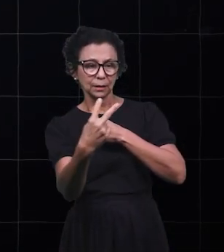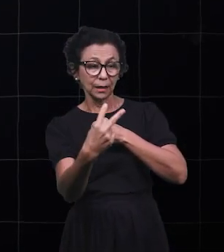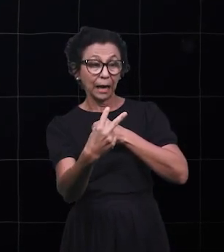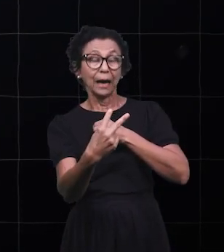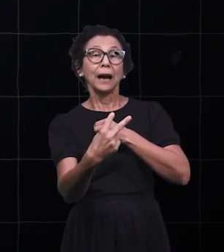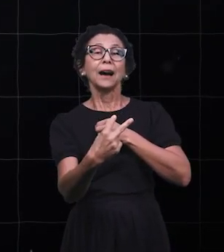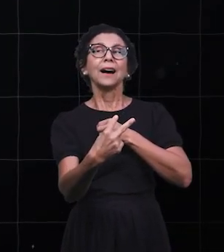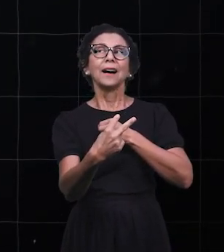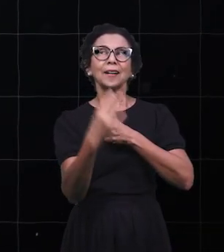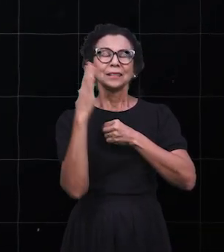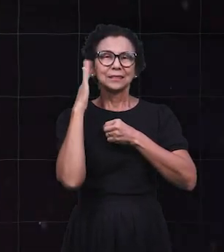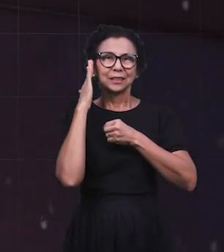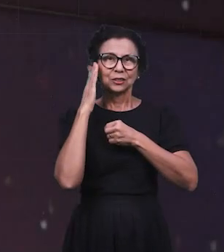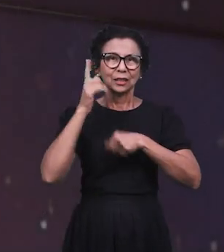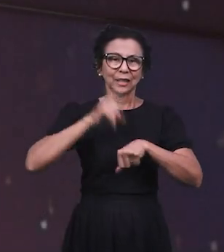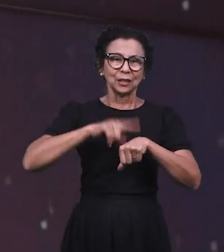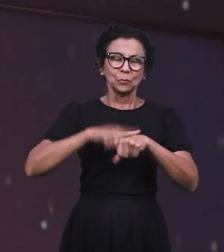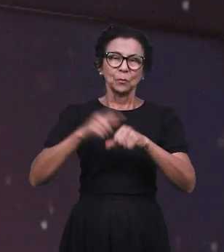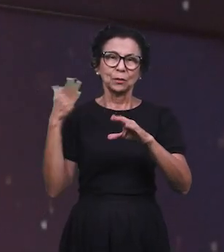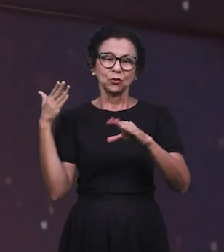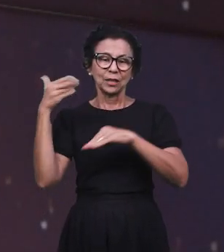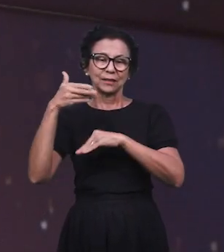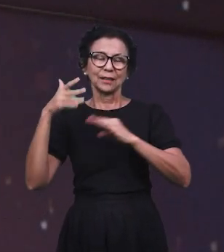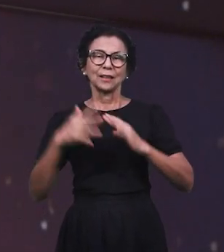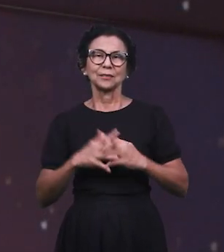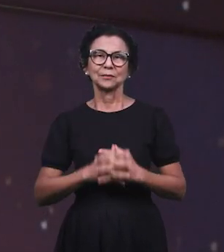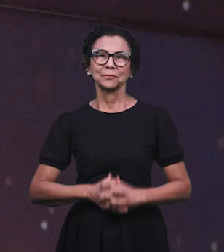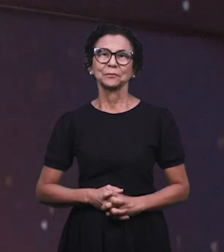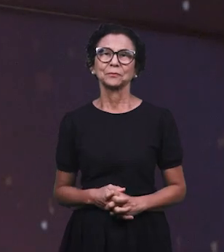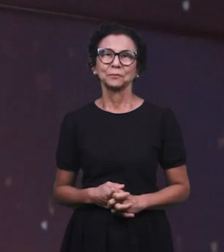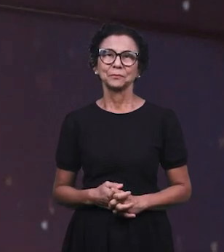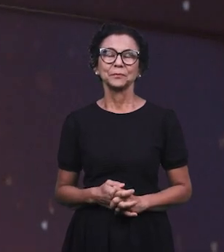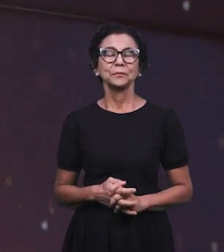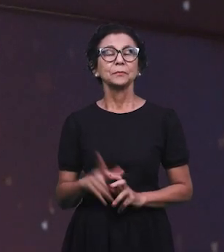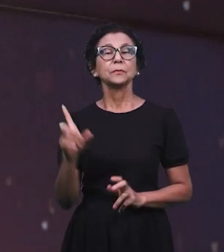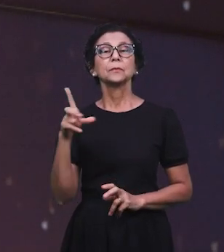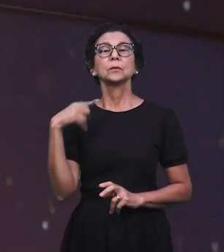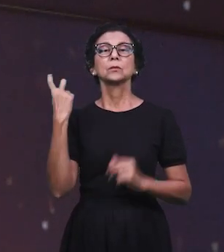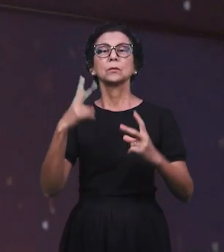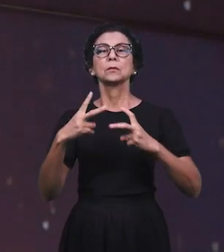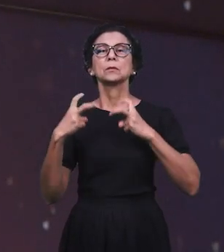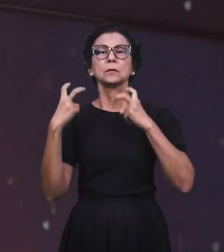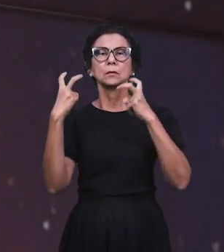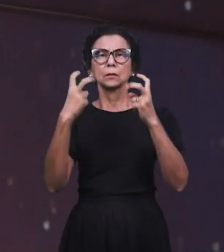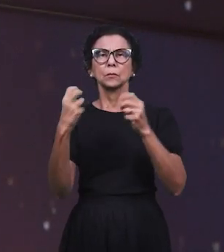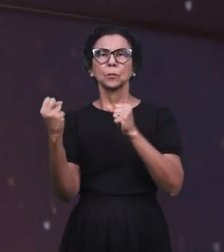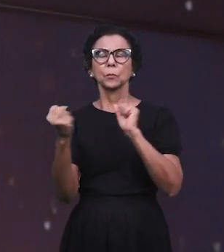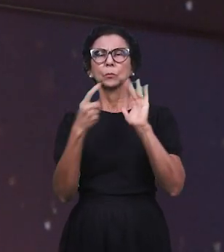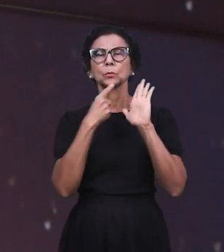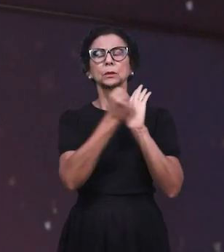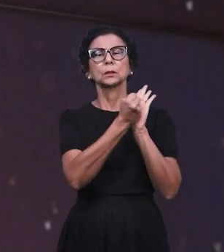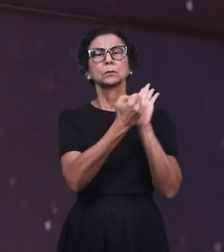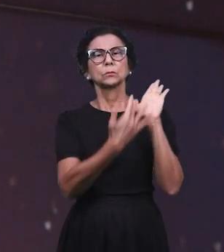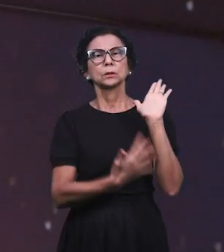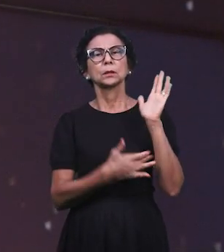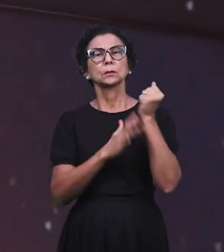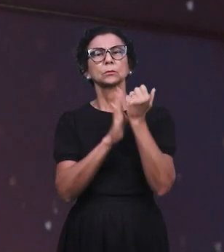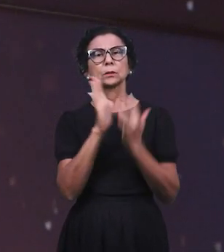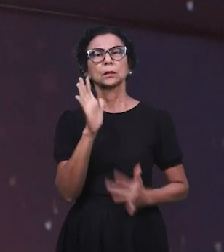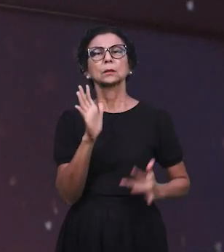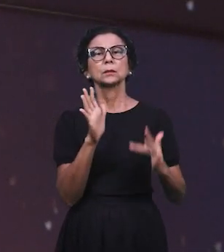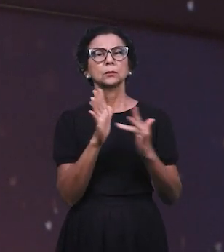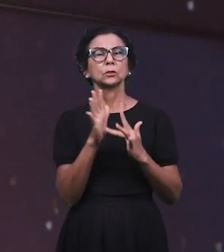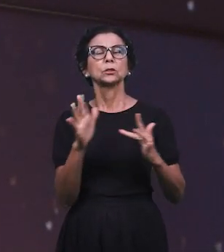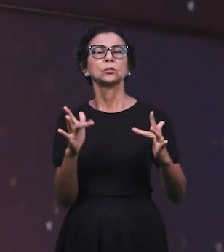do Cordeiro. A vitória, ela vem quando nós estamos debaixo da ação do Espírito Santo, debaixo da